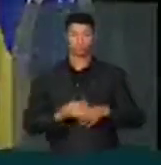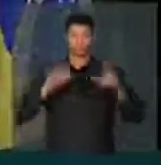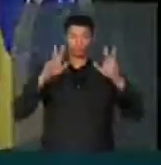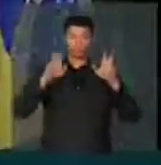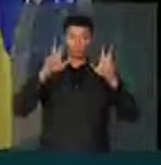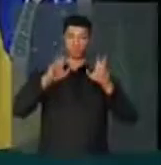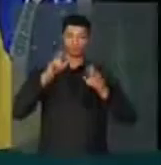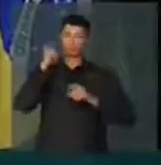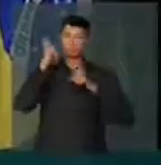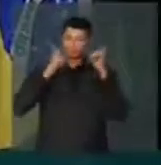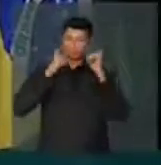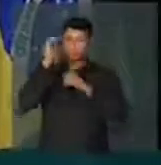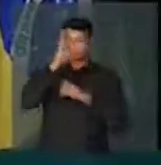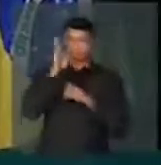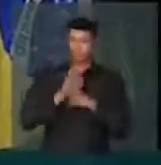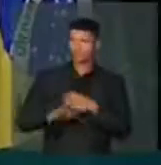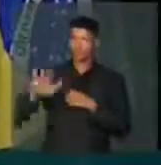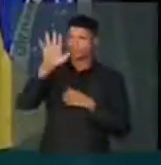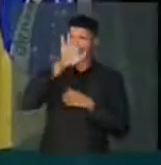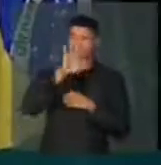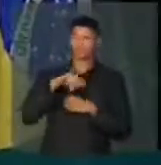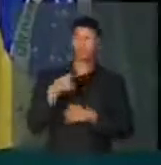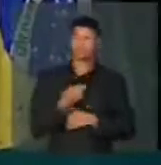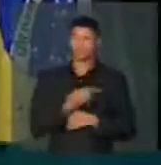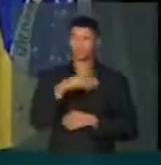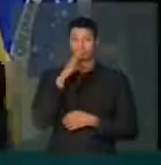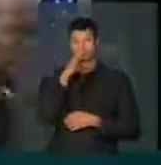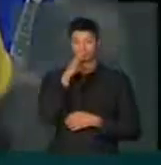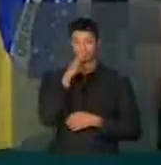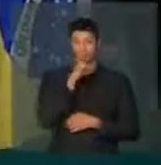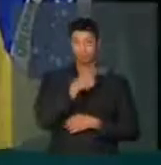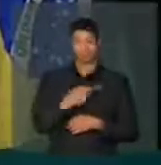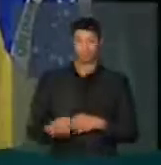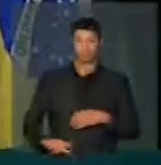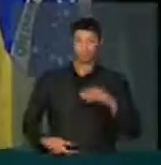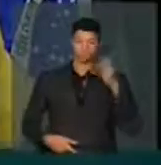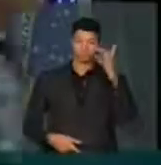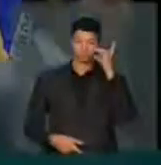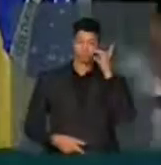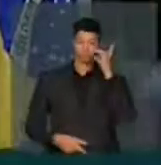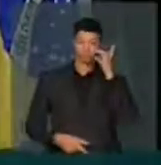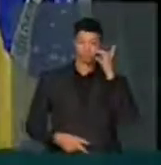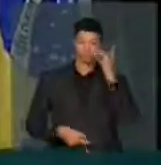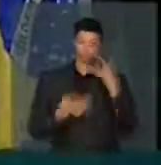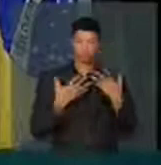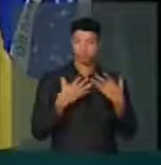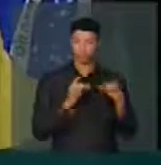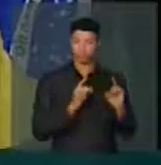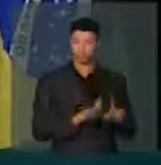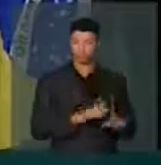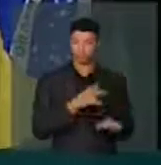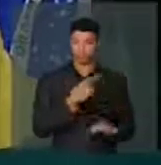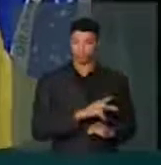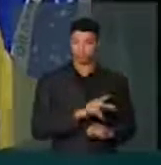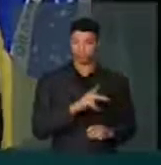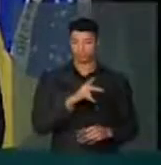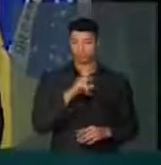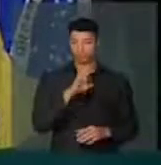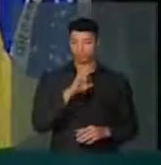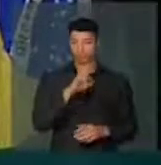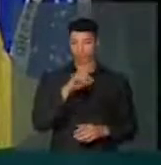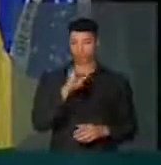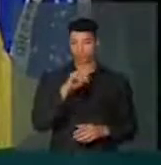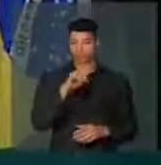que preocupa todo o Brasil. Nós assistimos a presidente da República abrir mão de suas